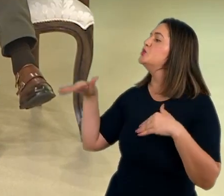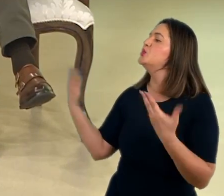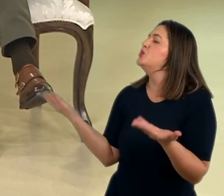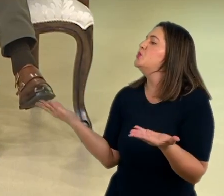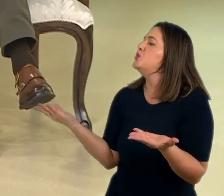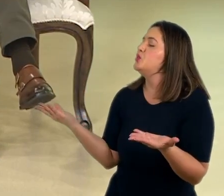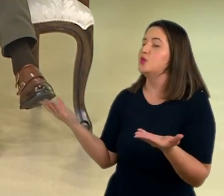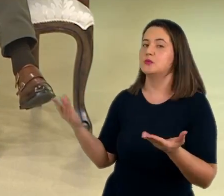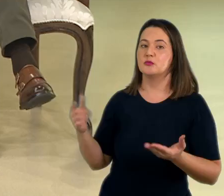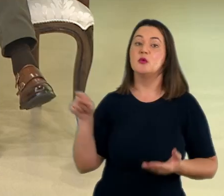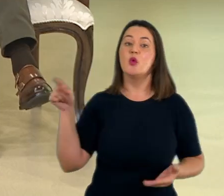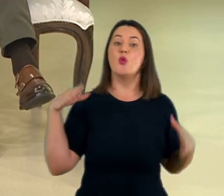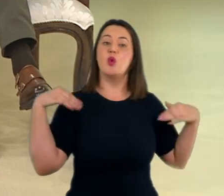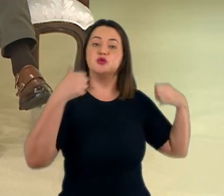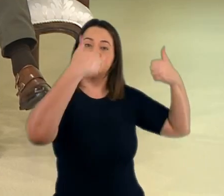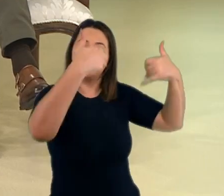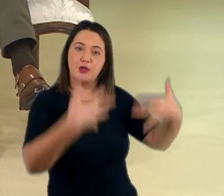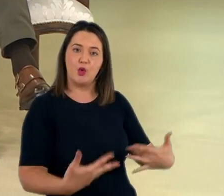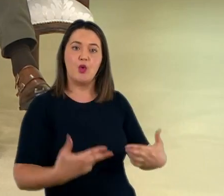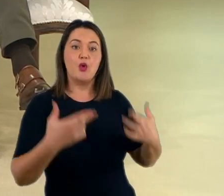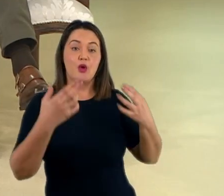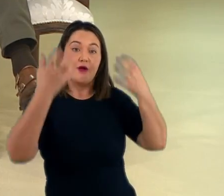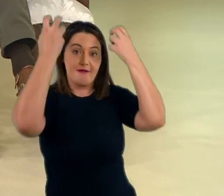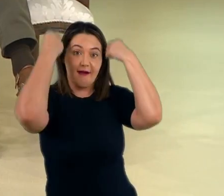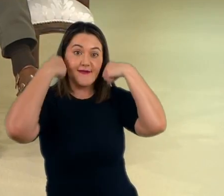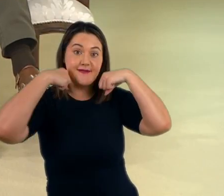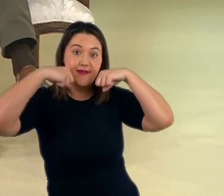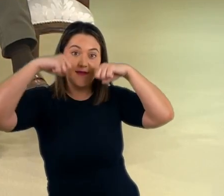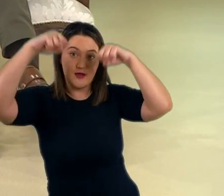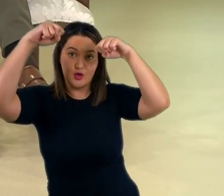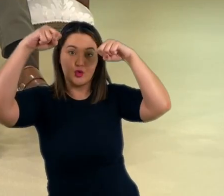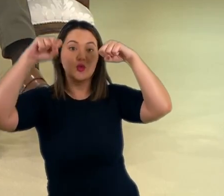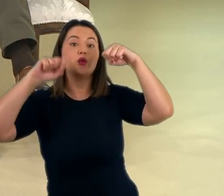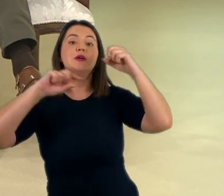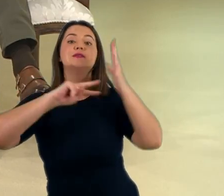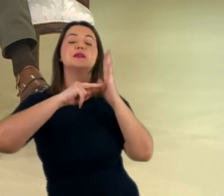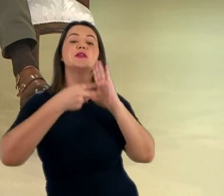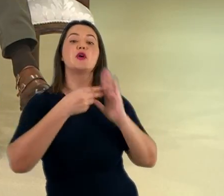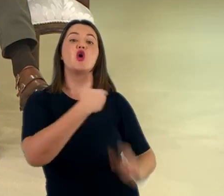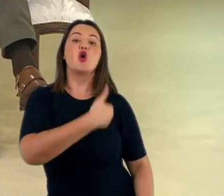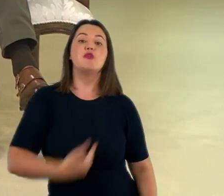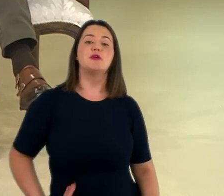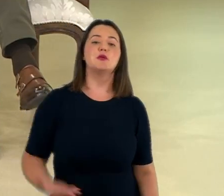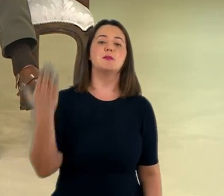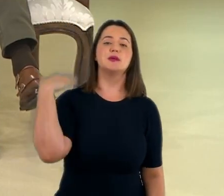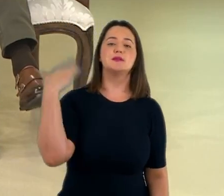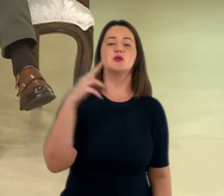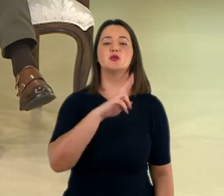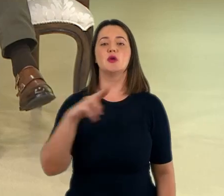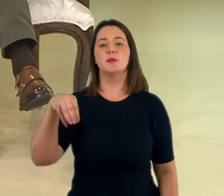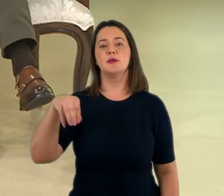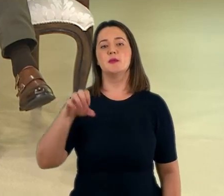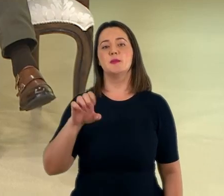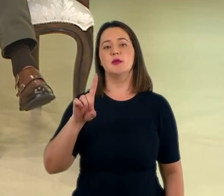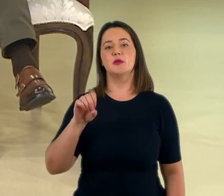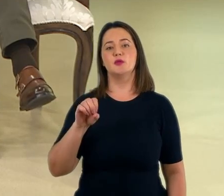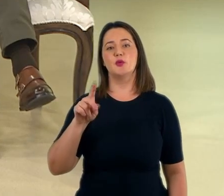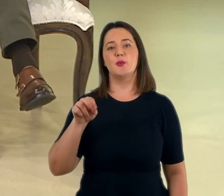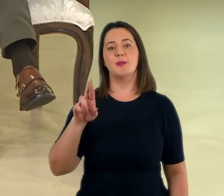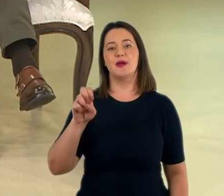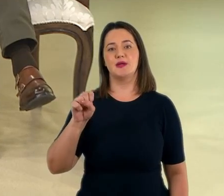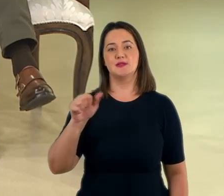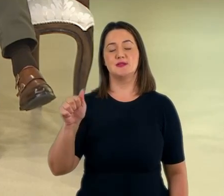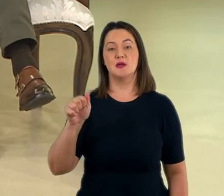o carneiro com 2 chifres representava o império da Medopérsia. Veja depois em Daniel 8, verso 20. E as